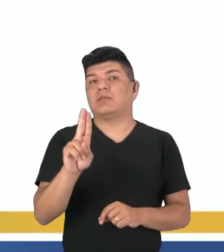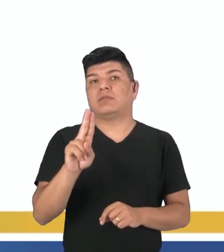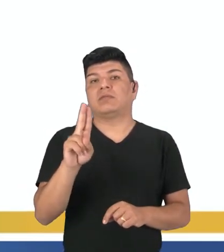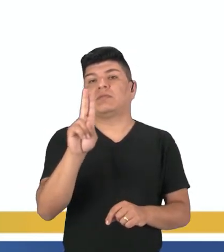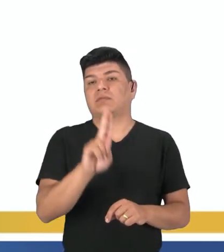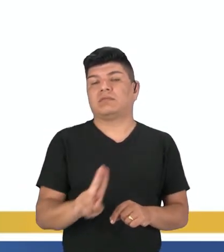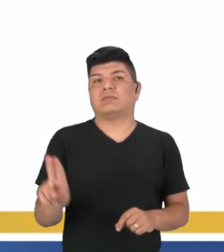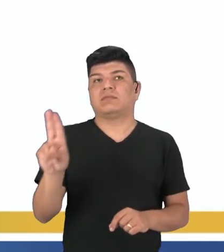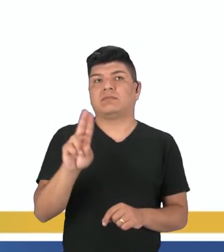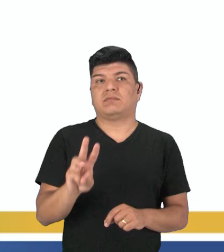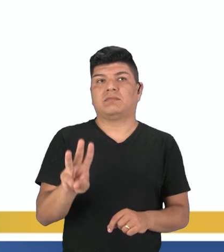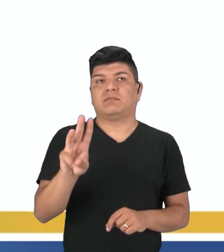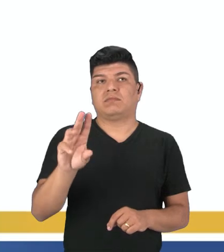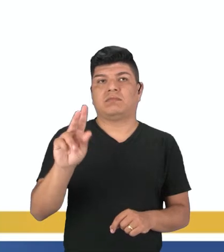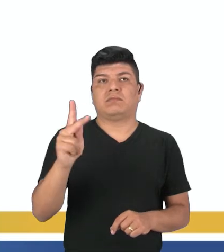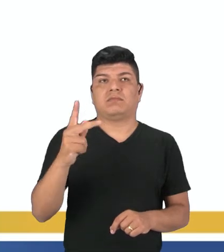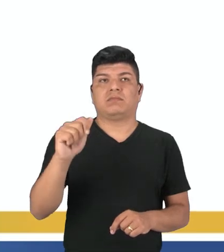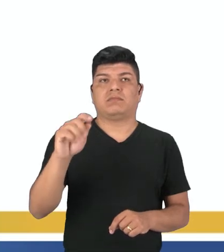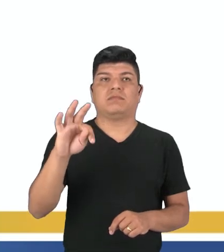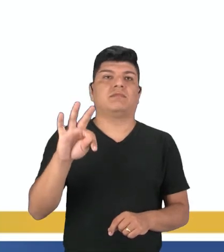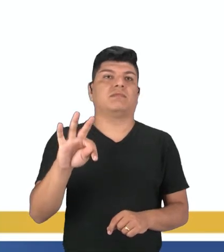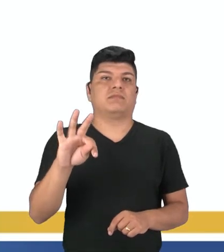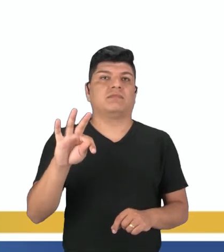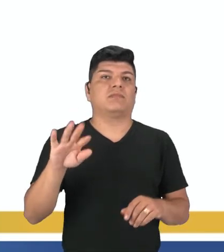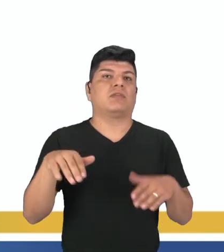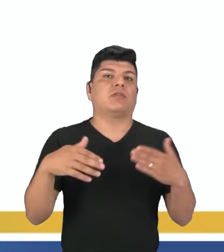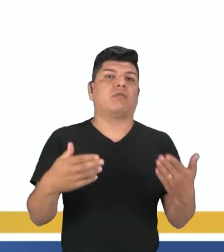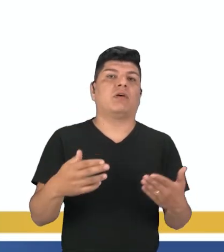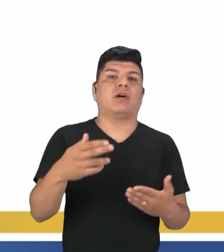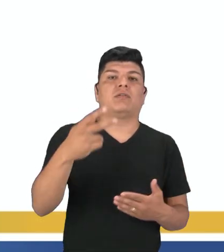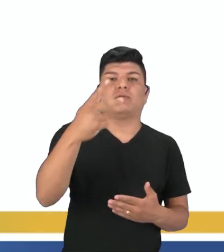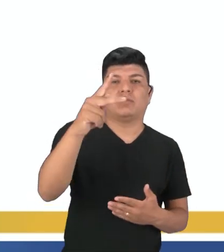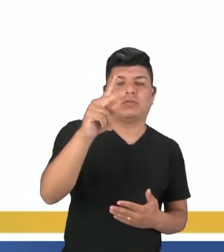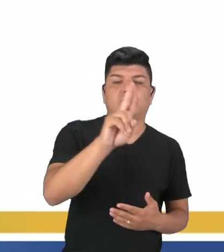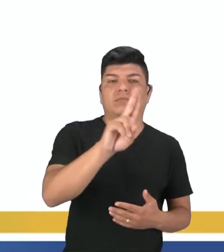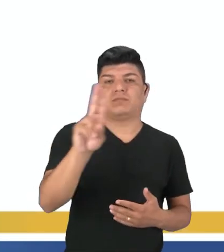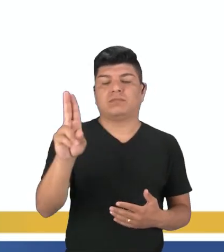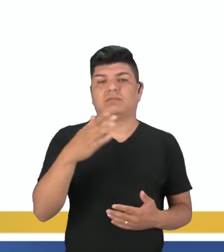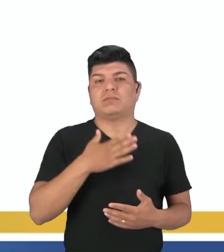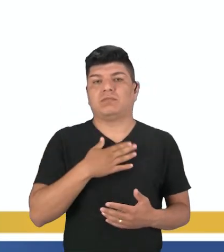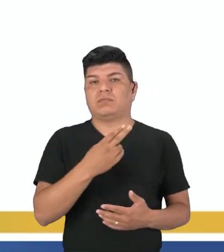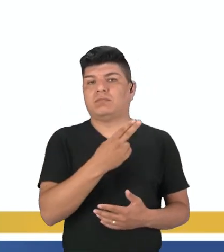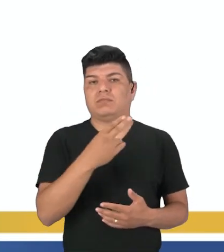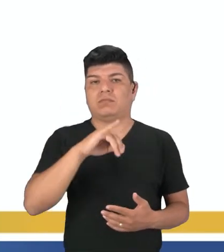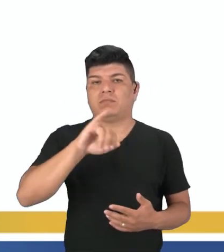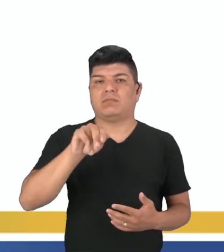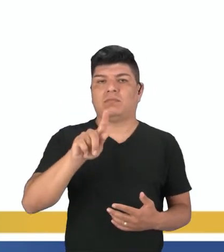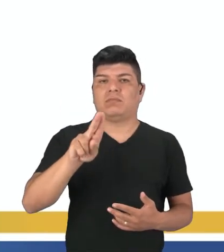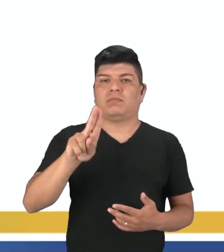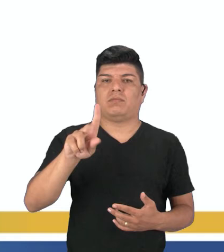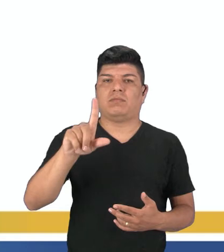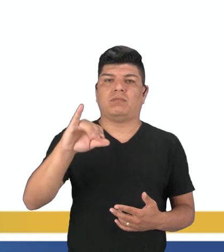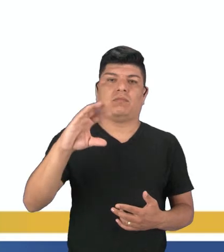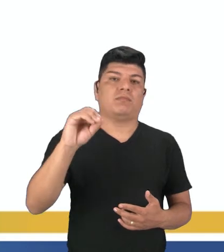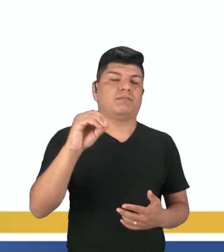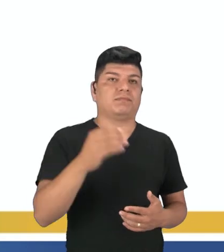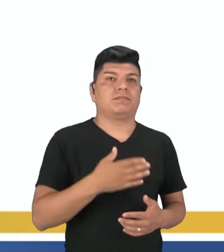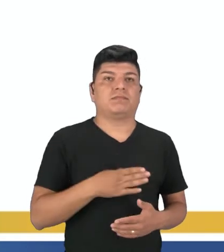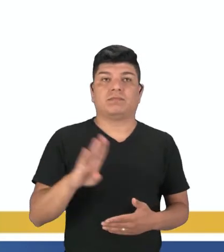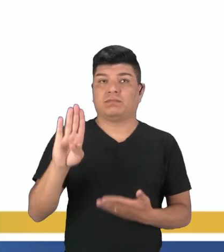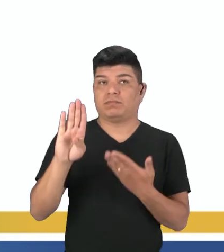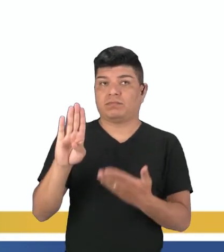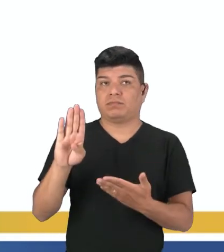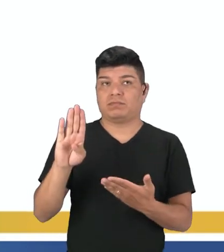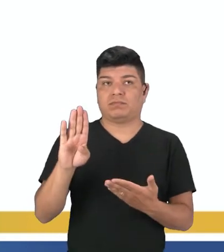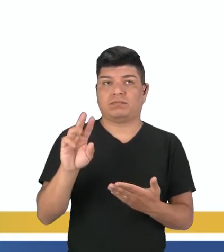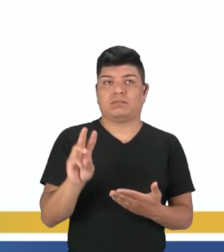eu tenho que usar o what para perguntar. What's your name? Qual é o seu nome? My name is Julio. Meu nome é Júlio. Na letra